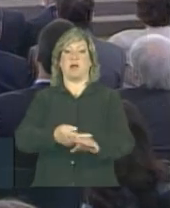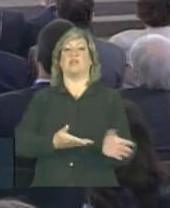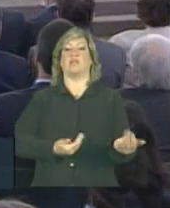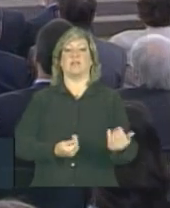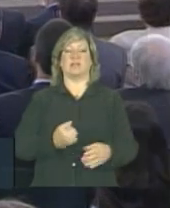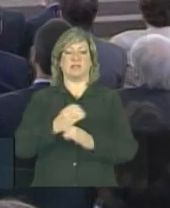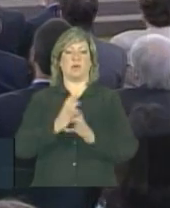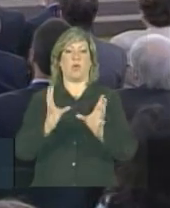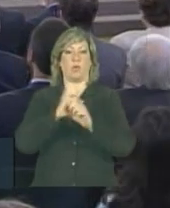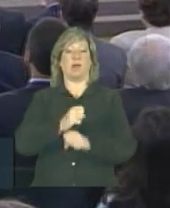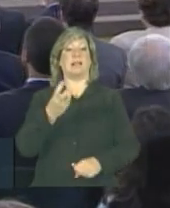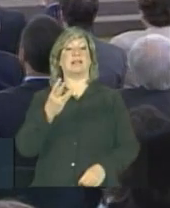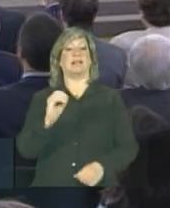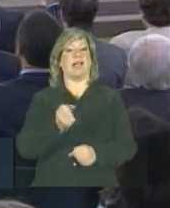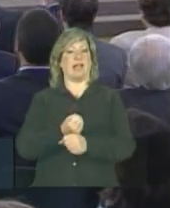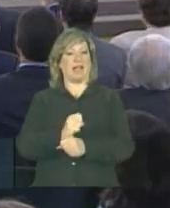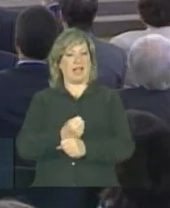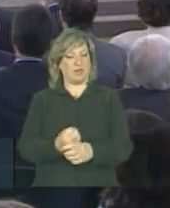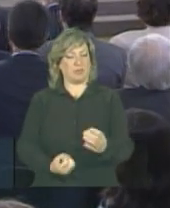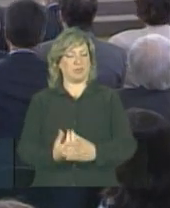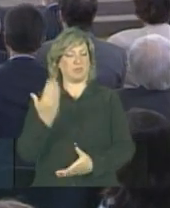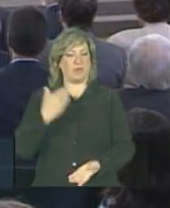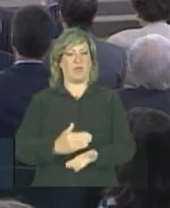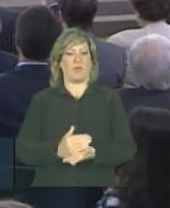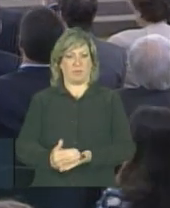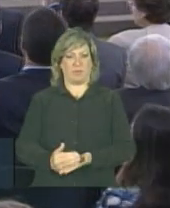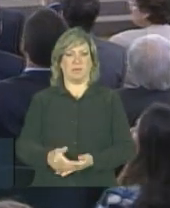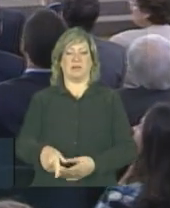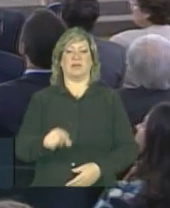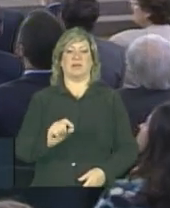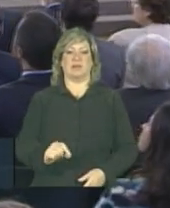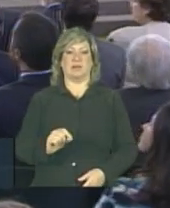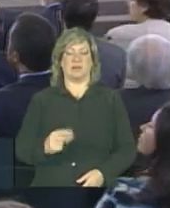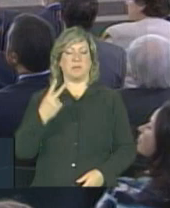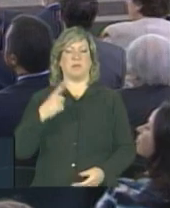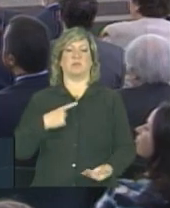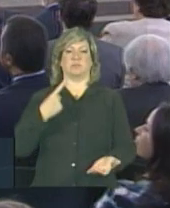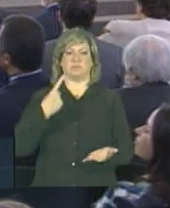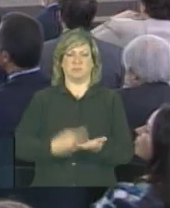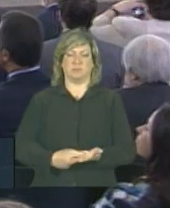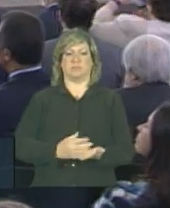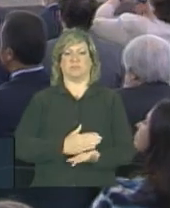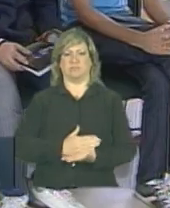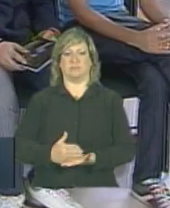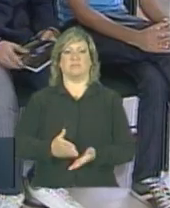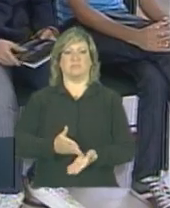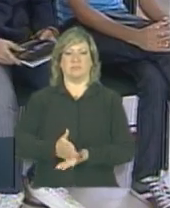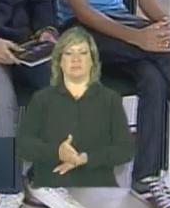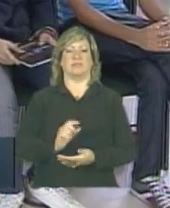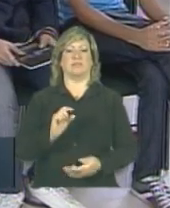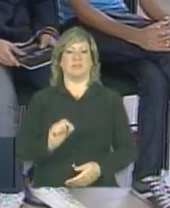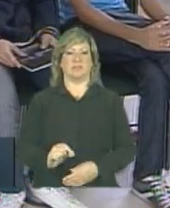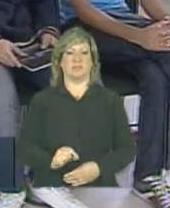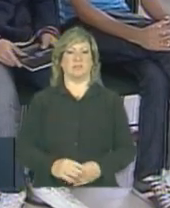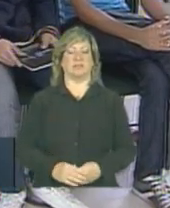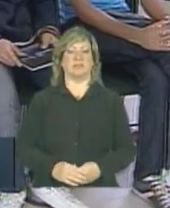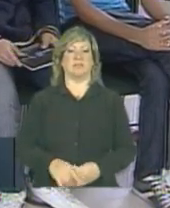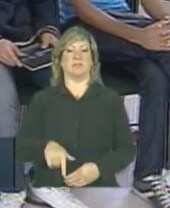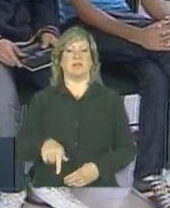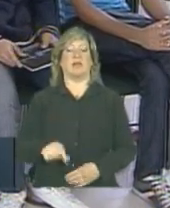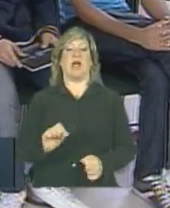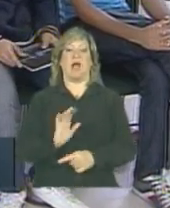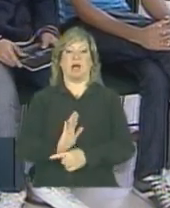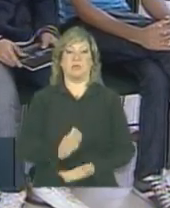Cientista completa 30 anos de existência, período em que vem cumprindo os objetivos a que se expôs: